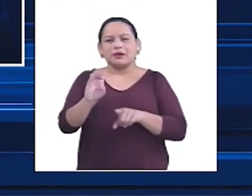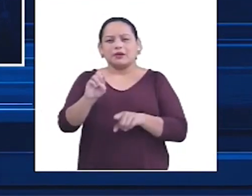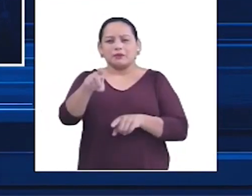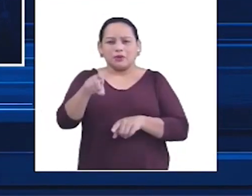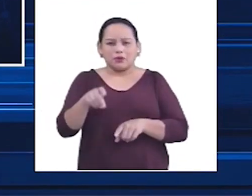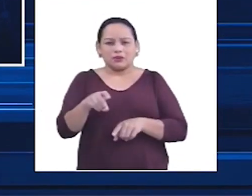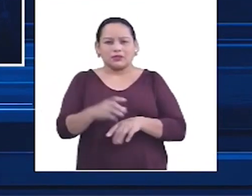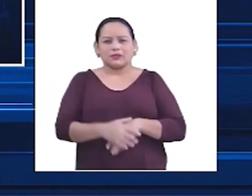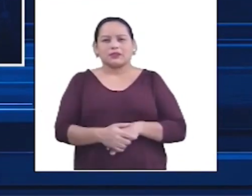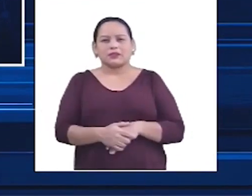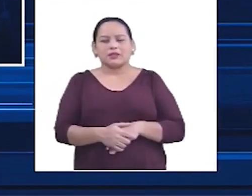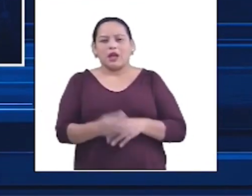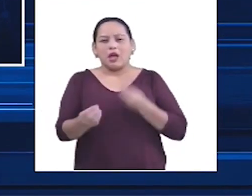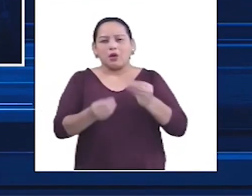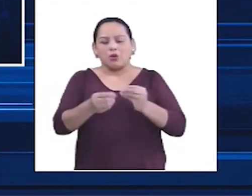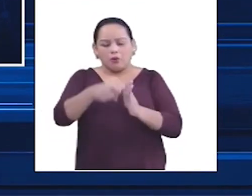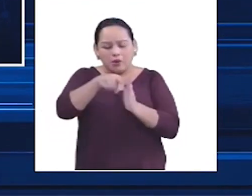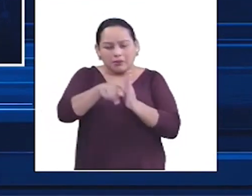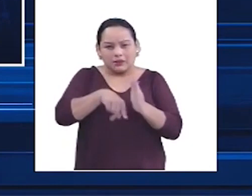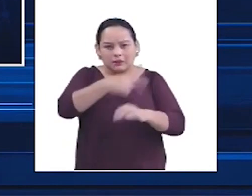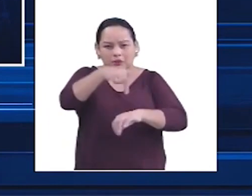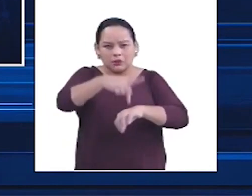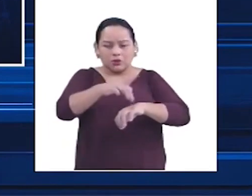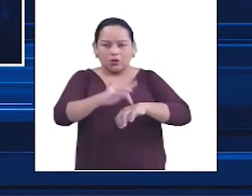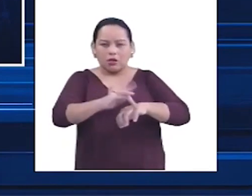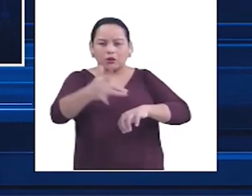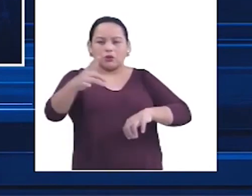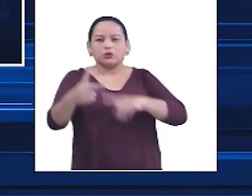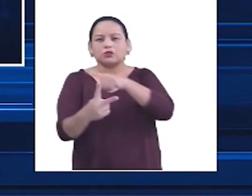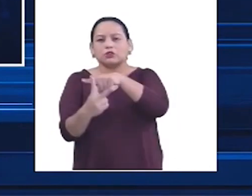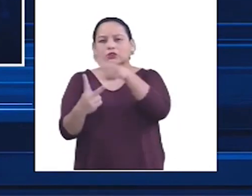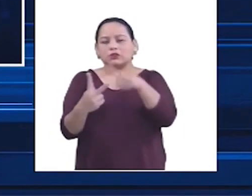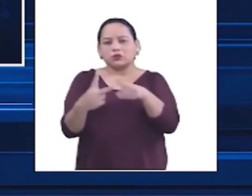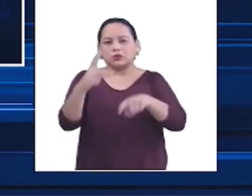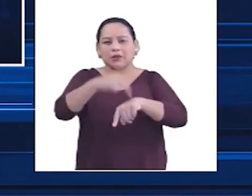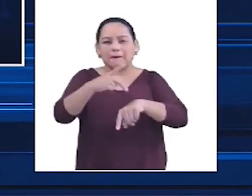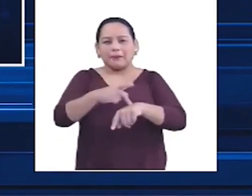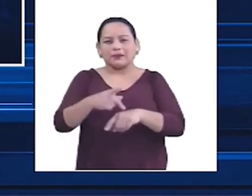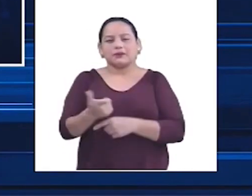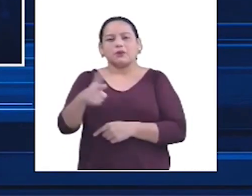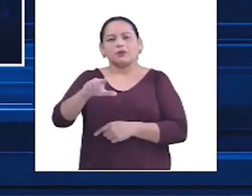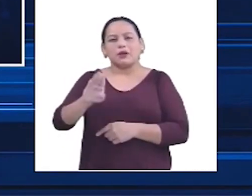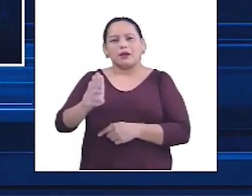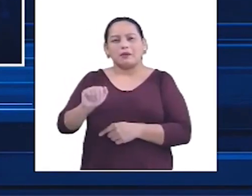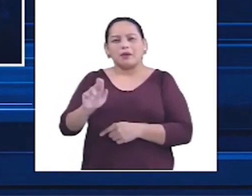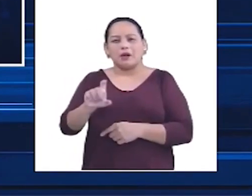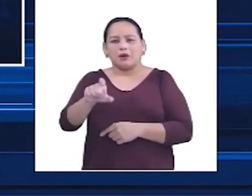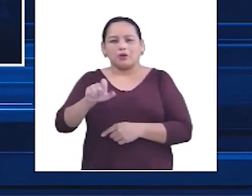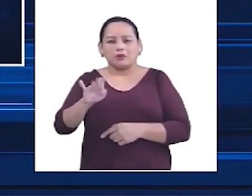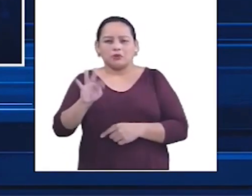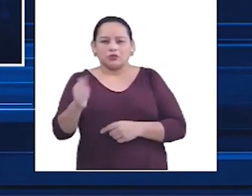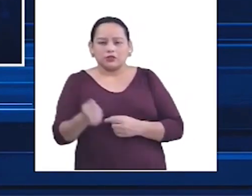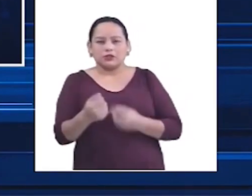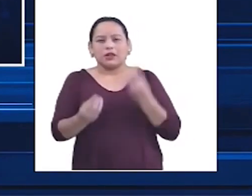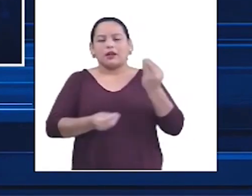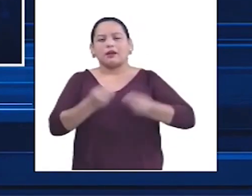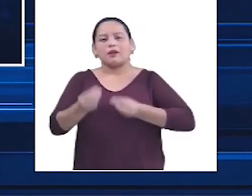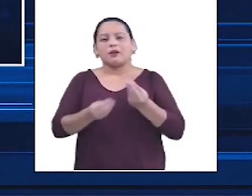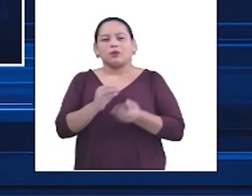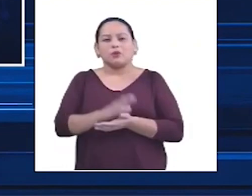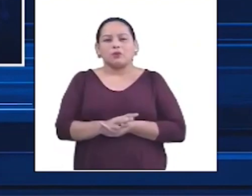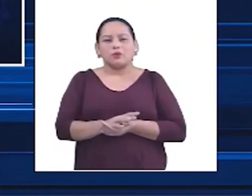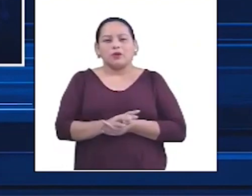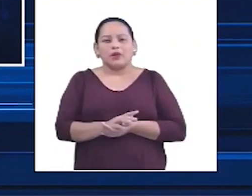gold mining, que é a mineração de ouro, a mineração então desses dois minerais aí, né? Aí timber, que é